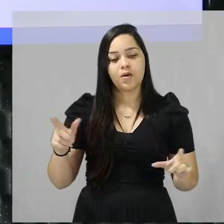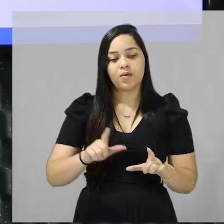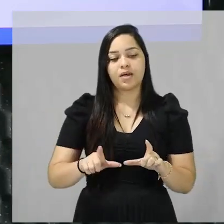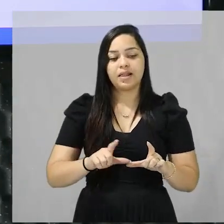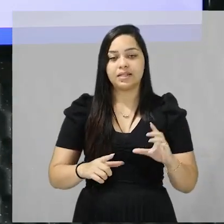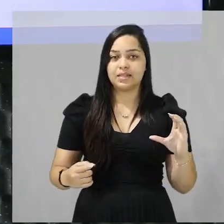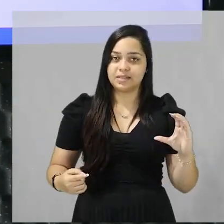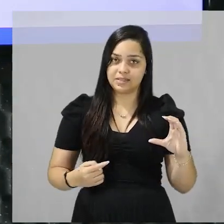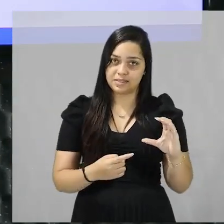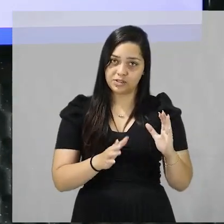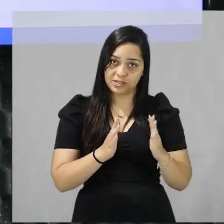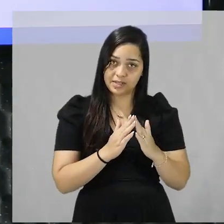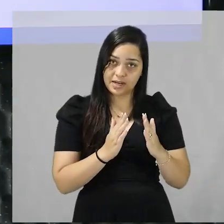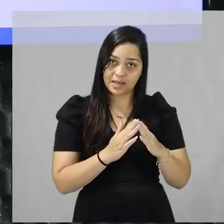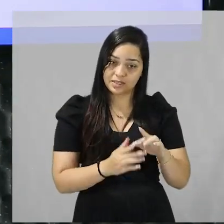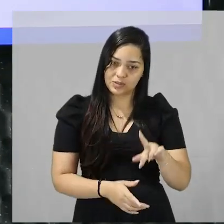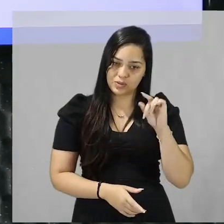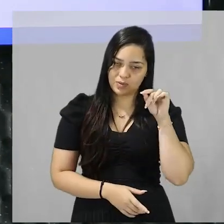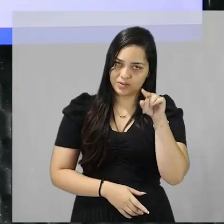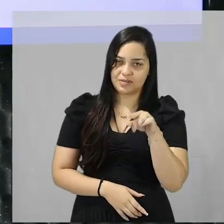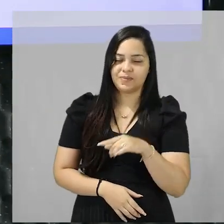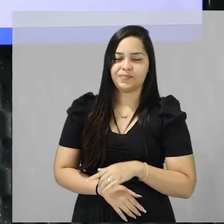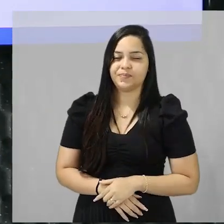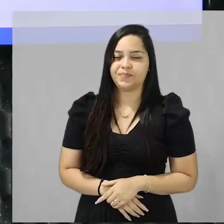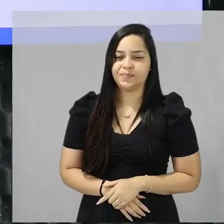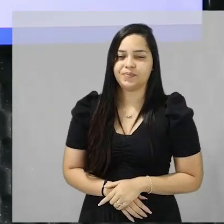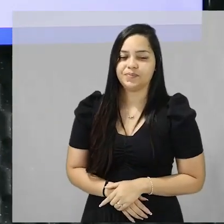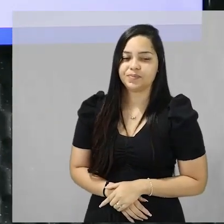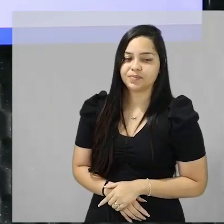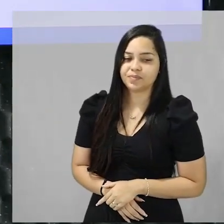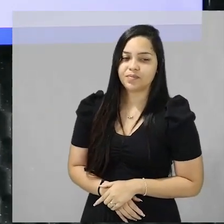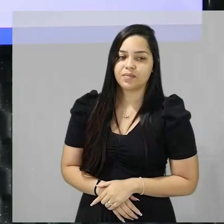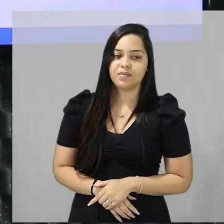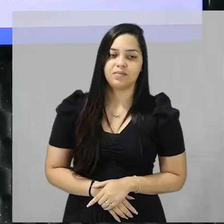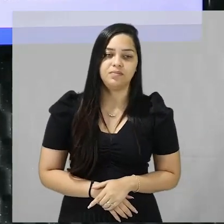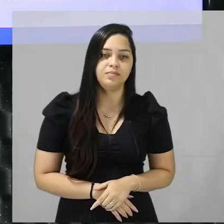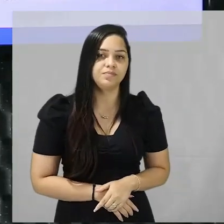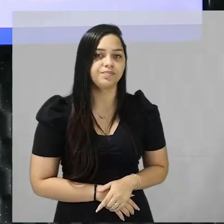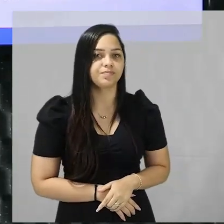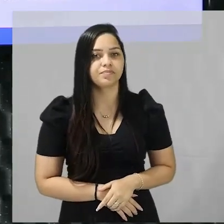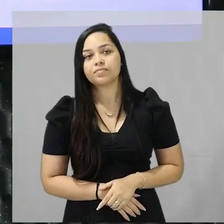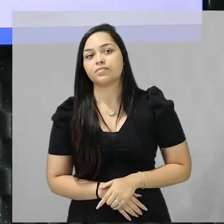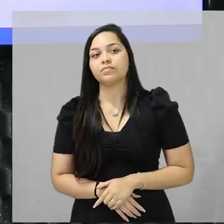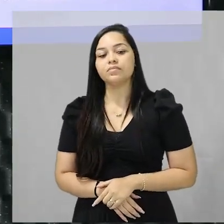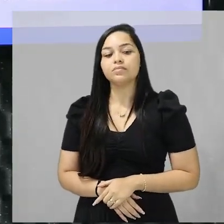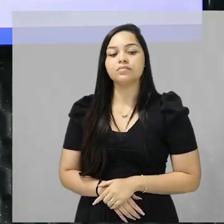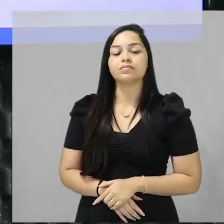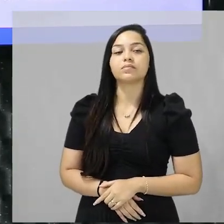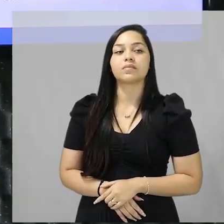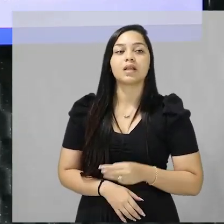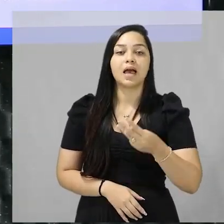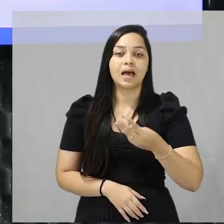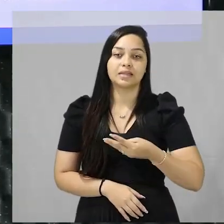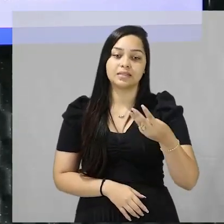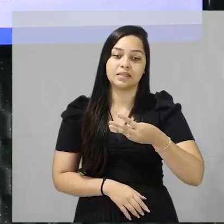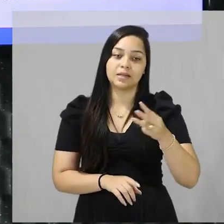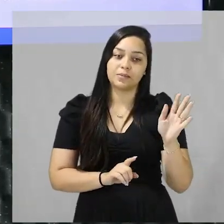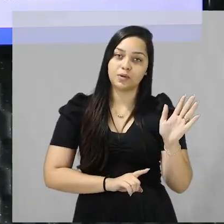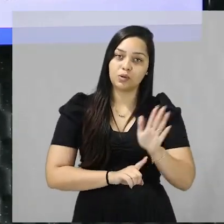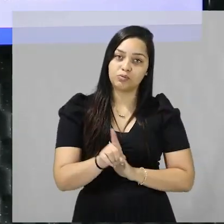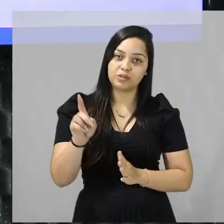de casa. Marque aí para você, letra C, correto? Letra C. Vamos para a terceira